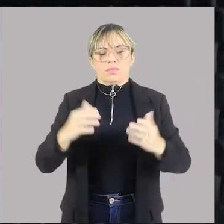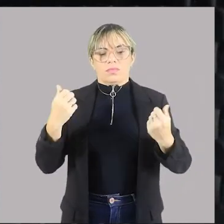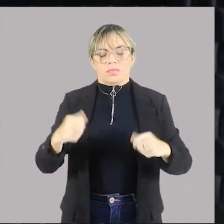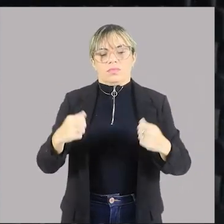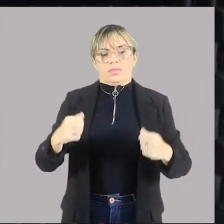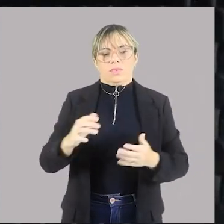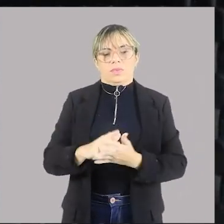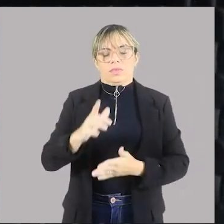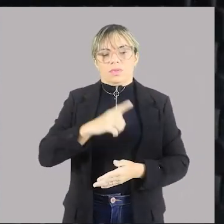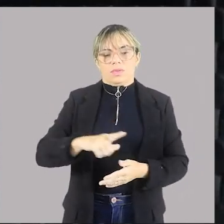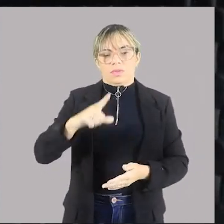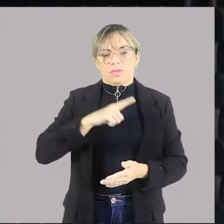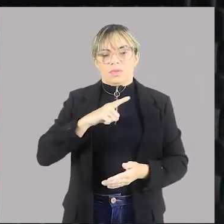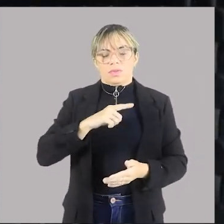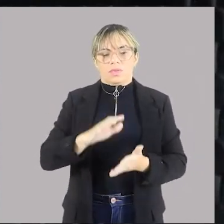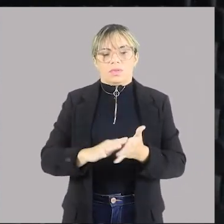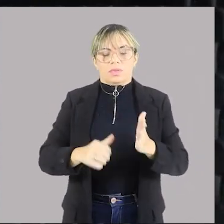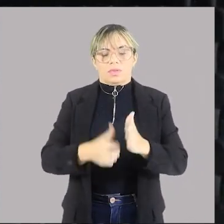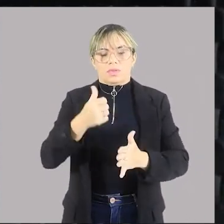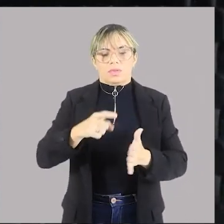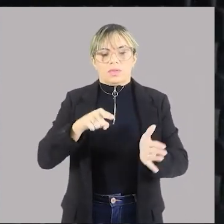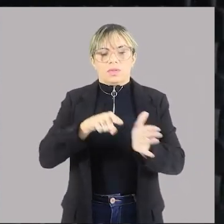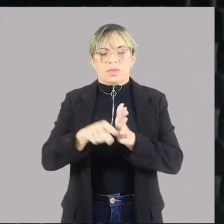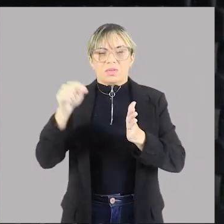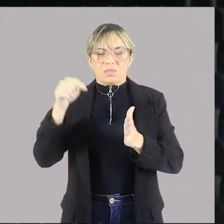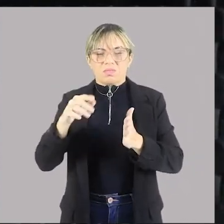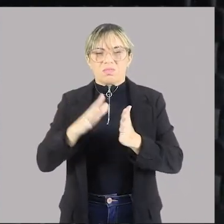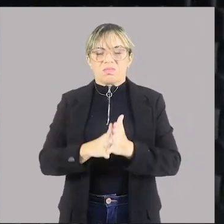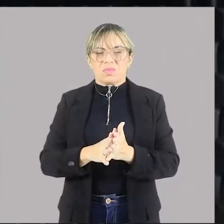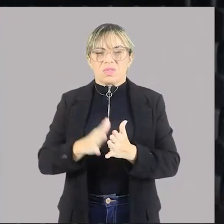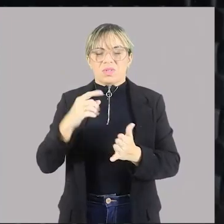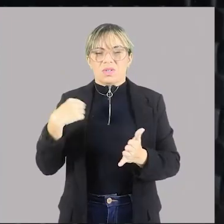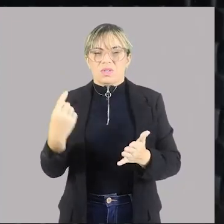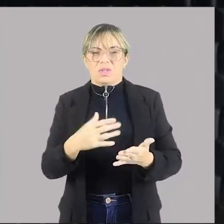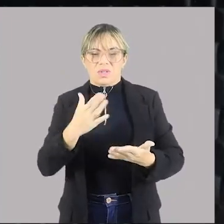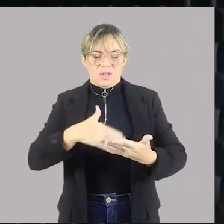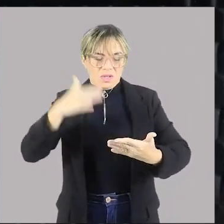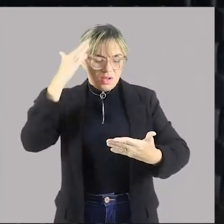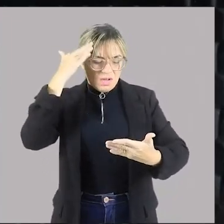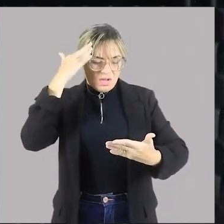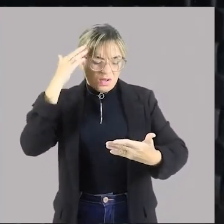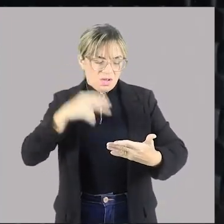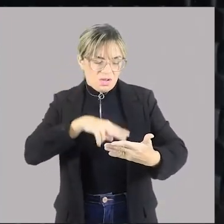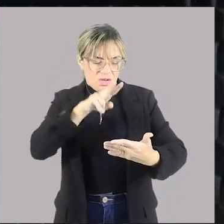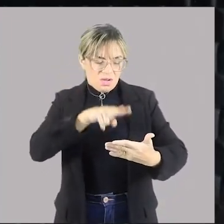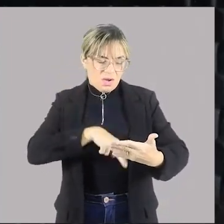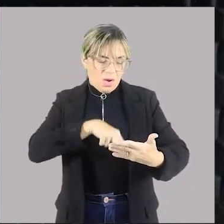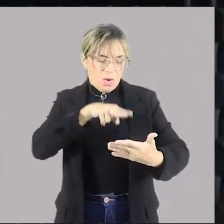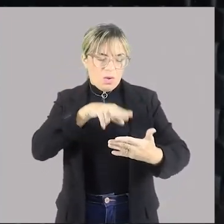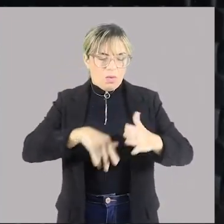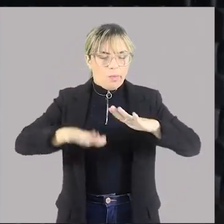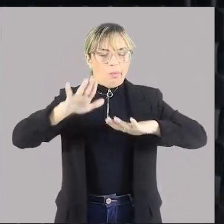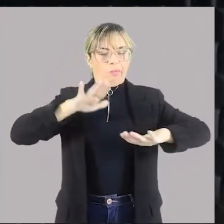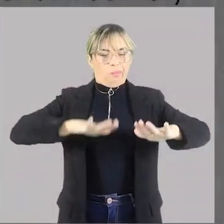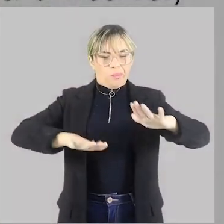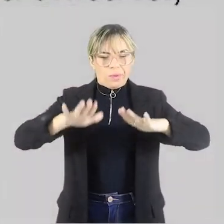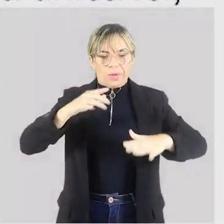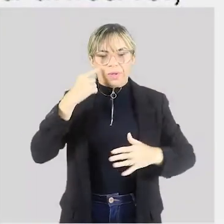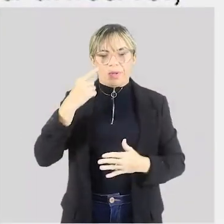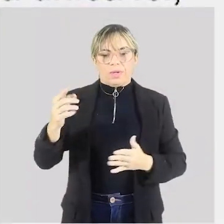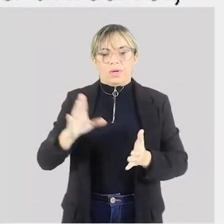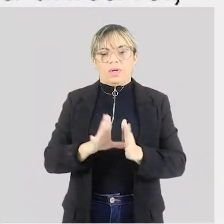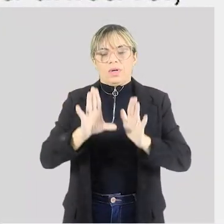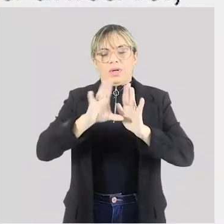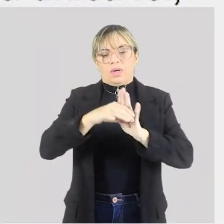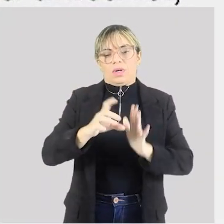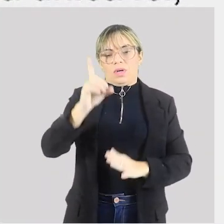atento caso haja questões assim, que buscam nossa interpretação mais acurada, mais cuidadosa, ok? O